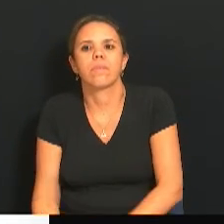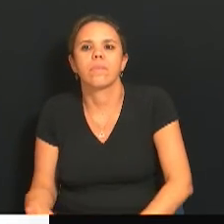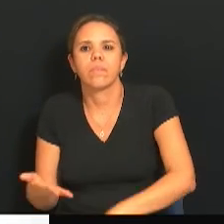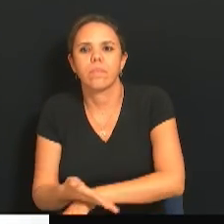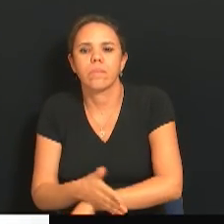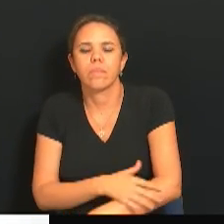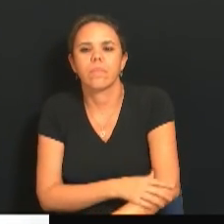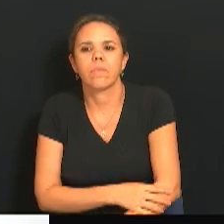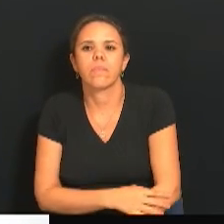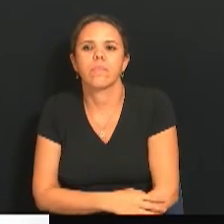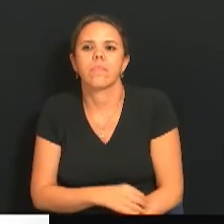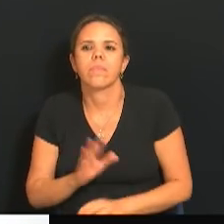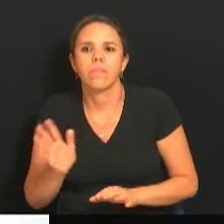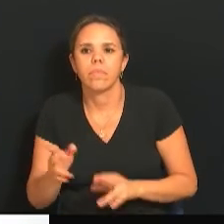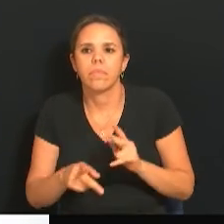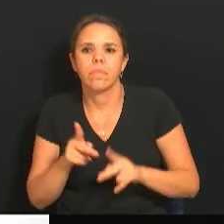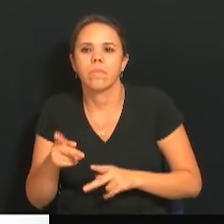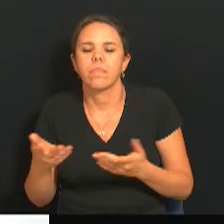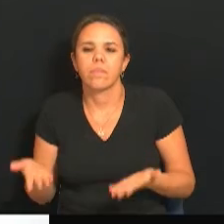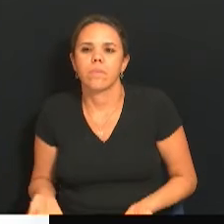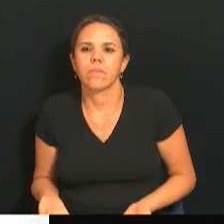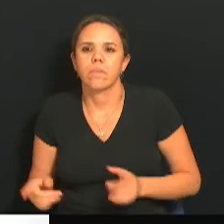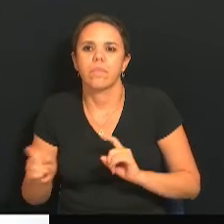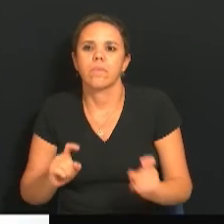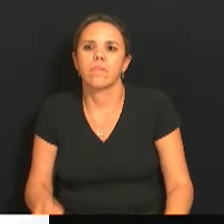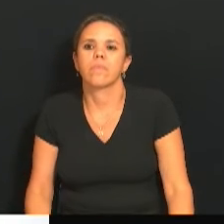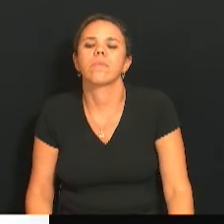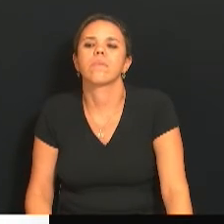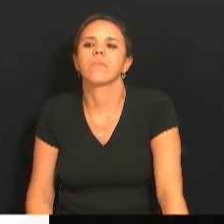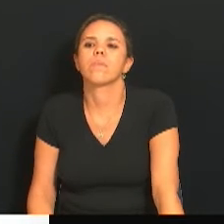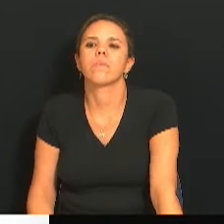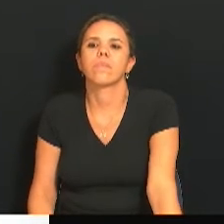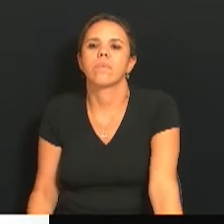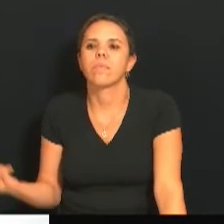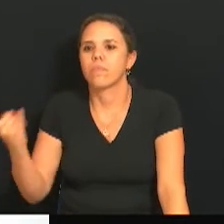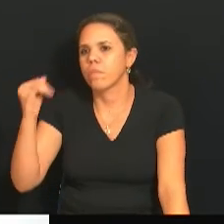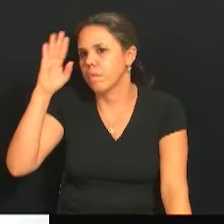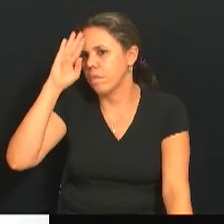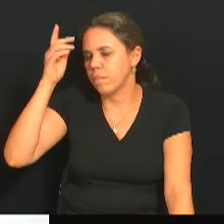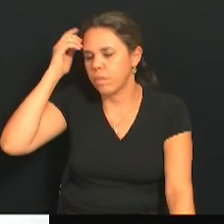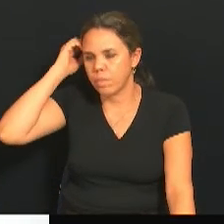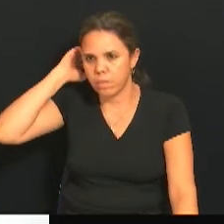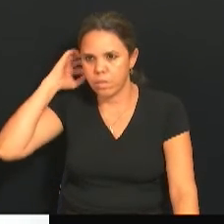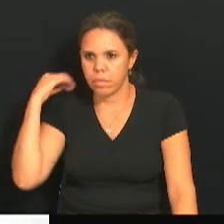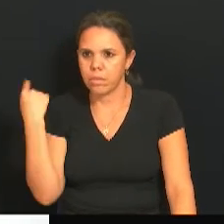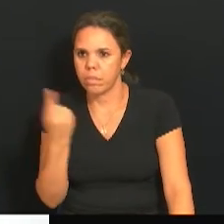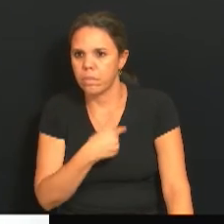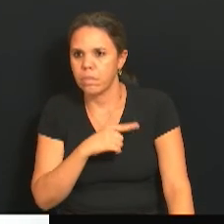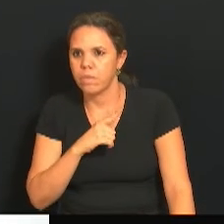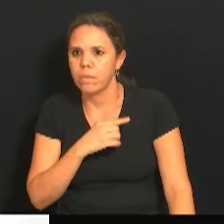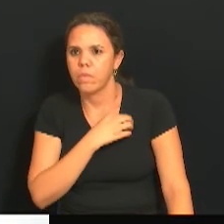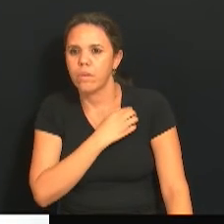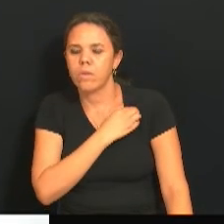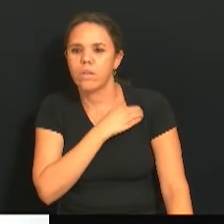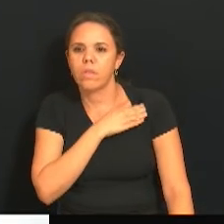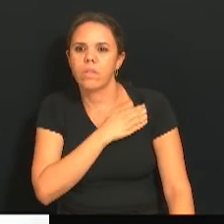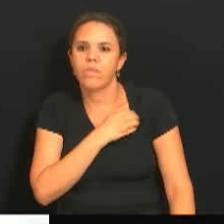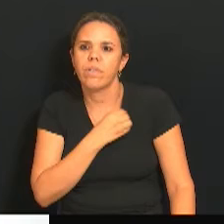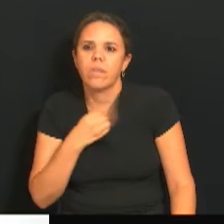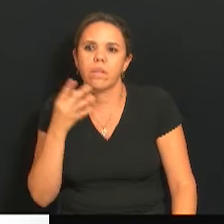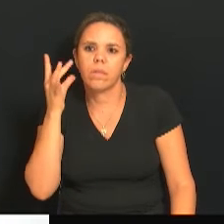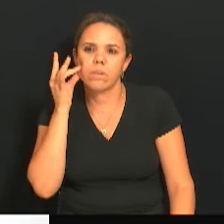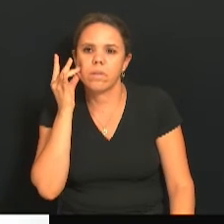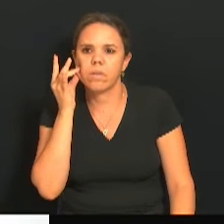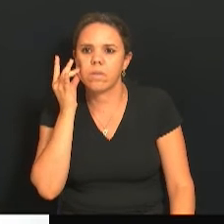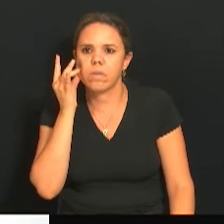como muitos já disseram aqui na reunião, ela é fundamental. Todos nós temos que estar presentes, todos